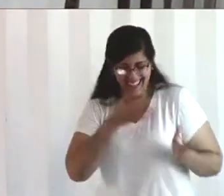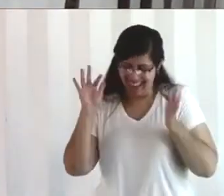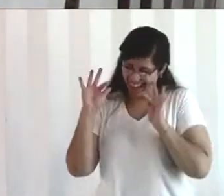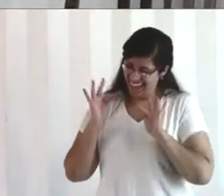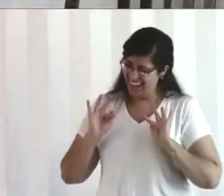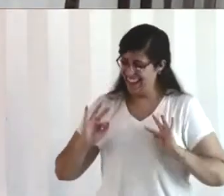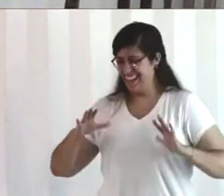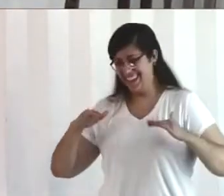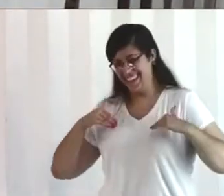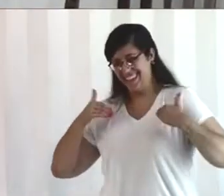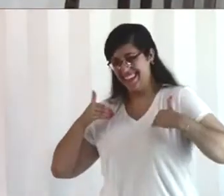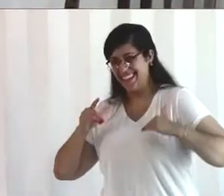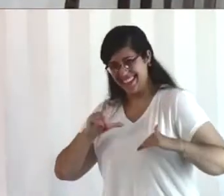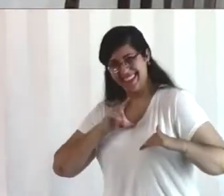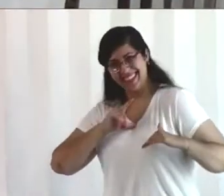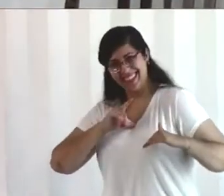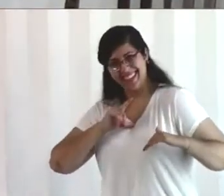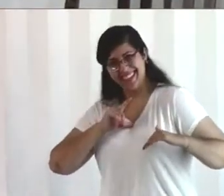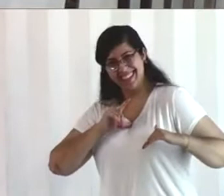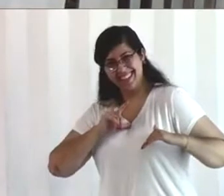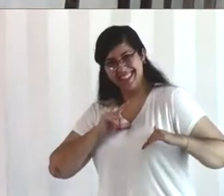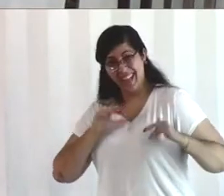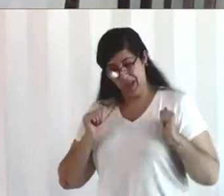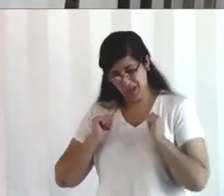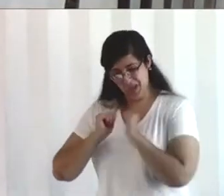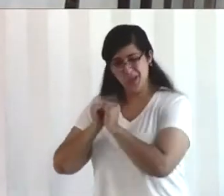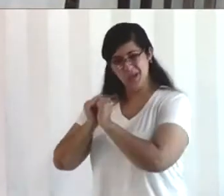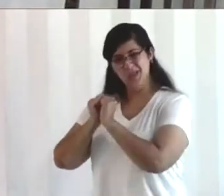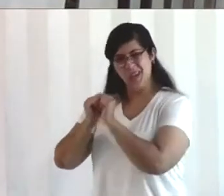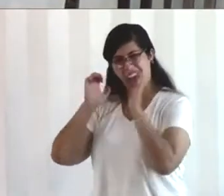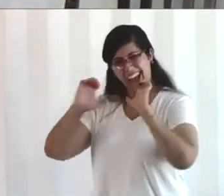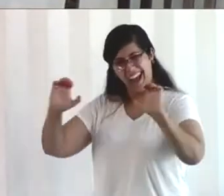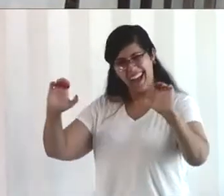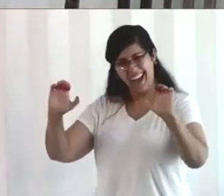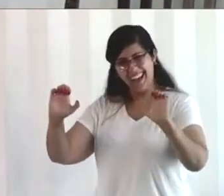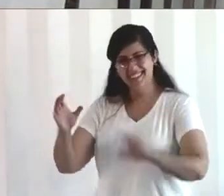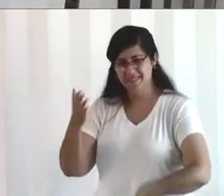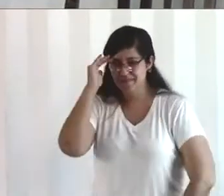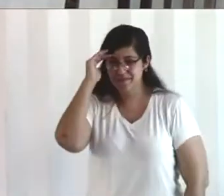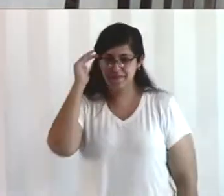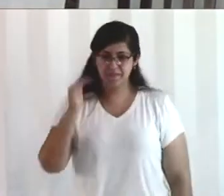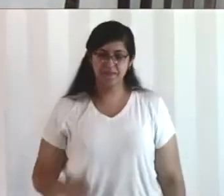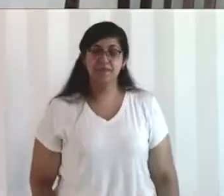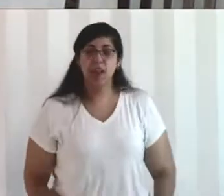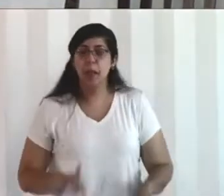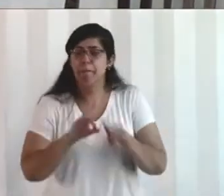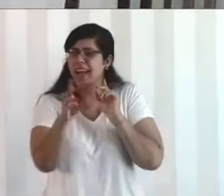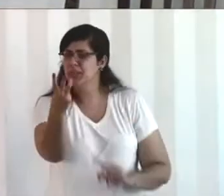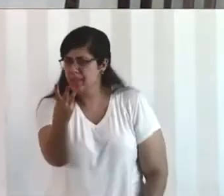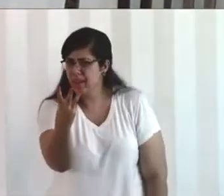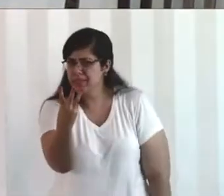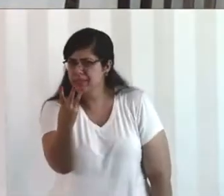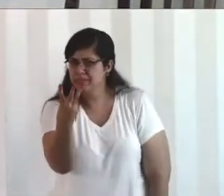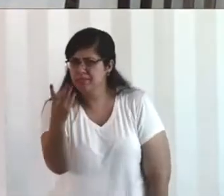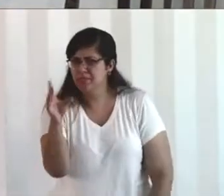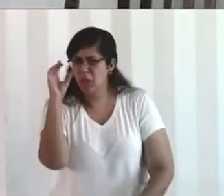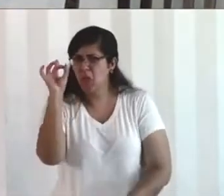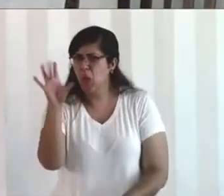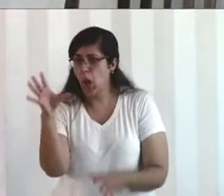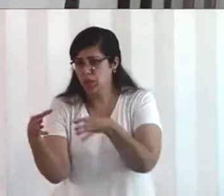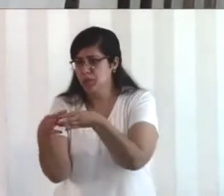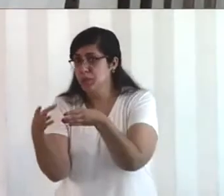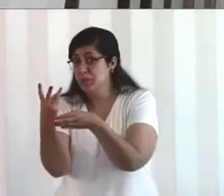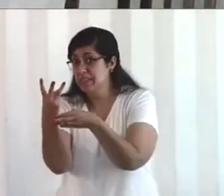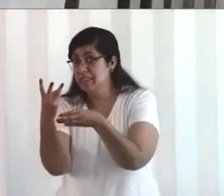sobremaneira. Mas não são só esses três que estão em Corinto na comunhão dos santos. Se você olhar para alguns